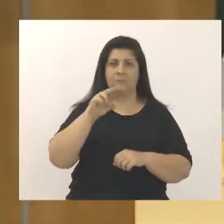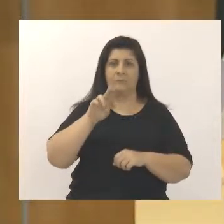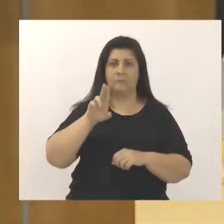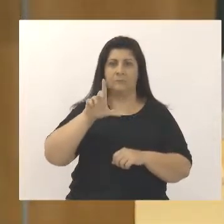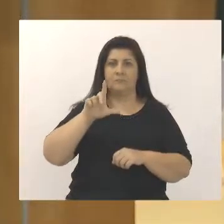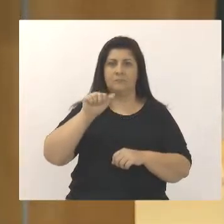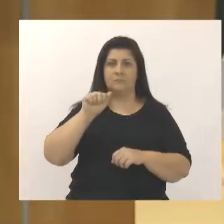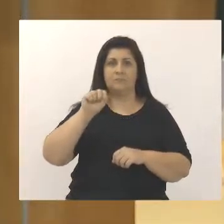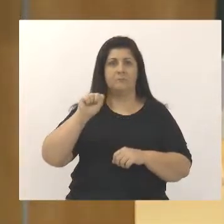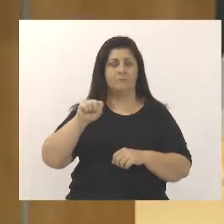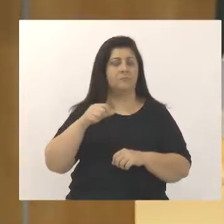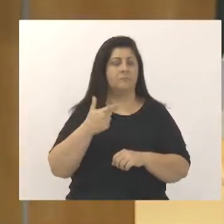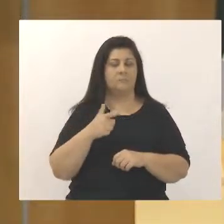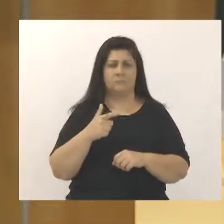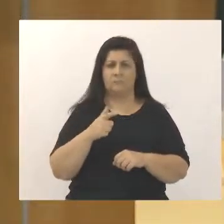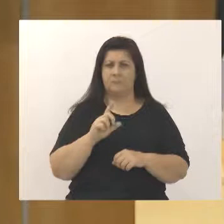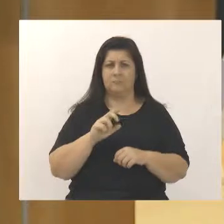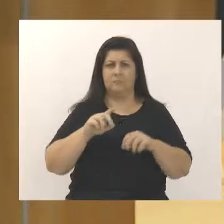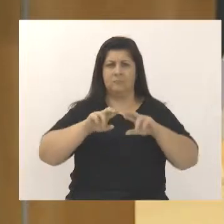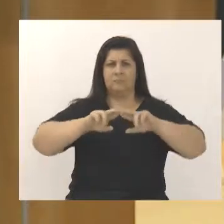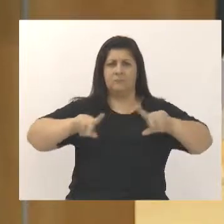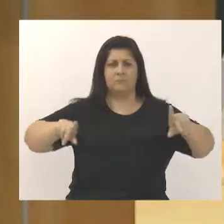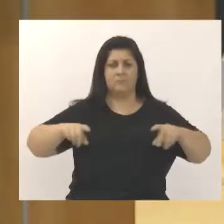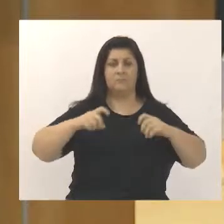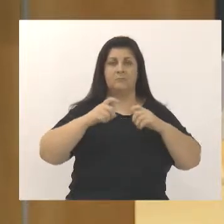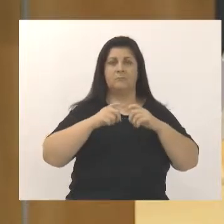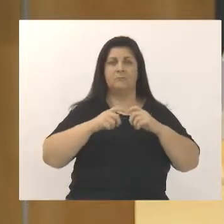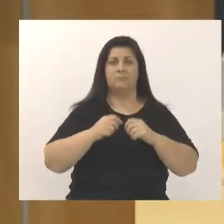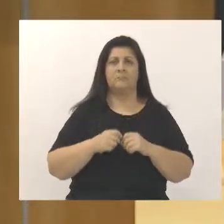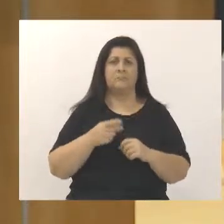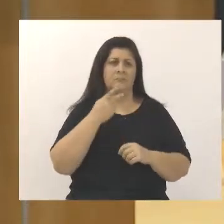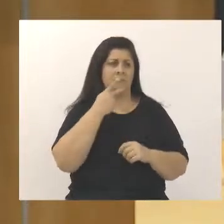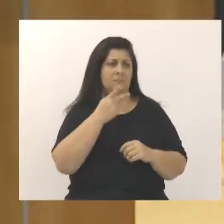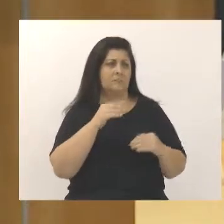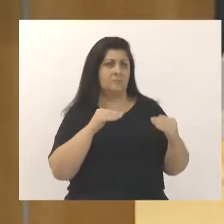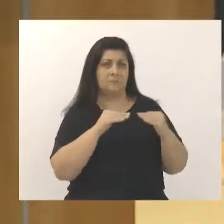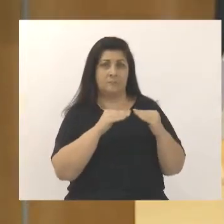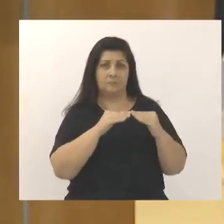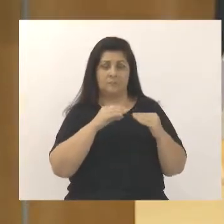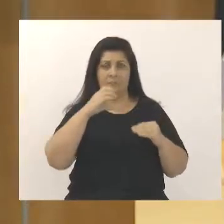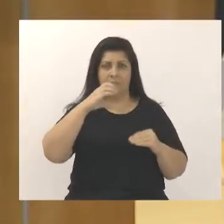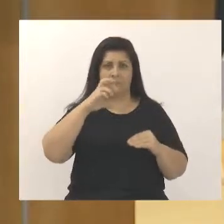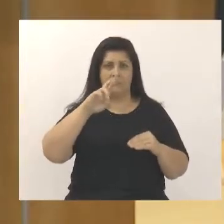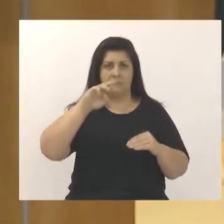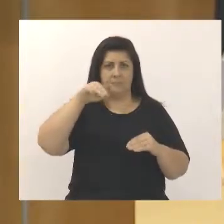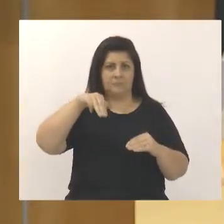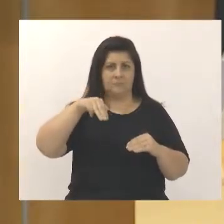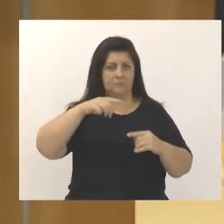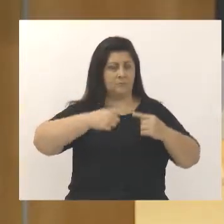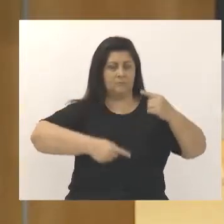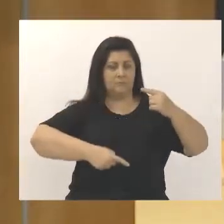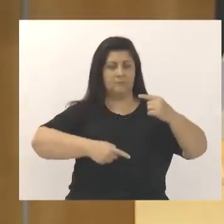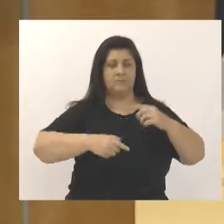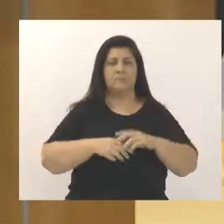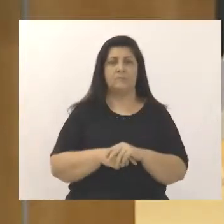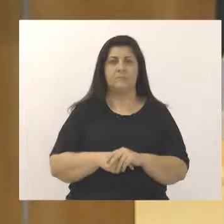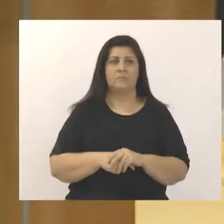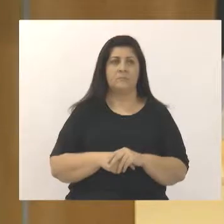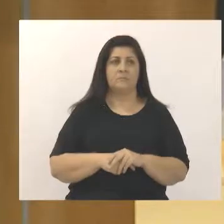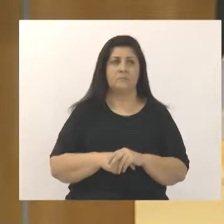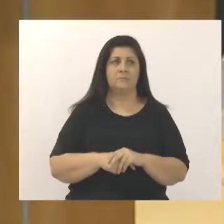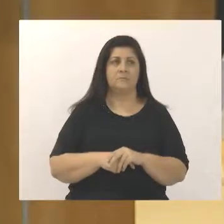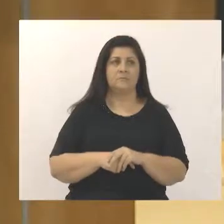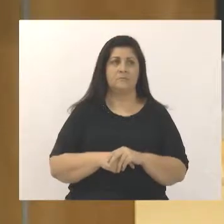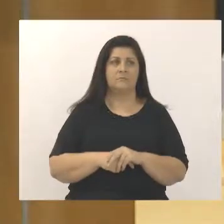Então, é equívoco falar que teve um parecer favorável quando o parecer aqui foi